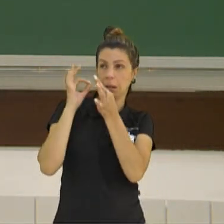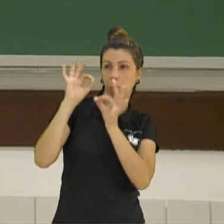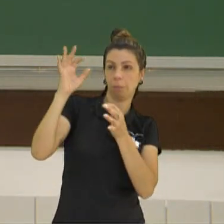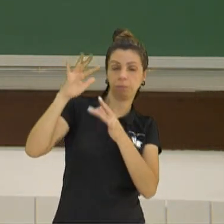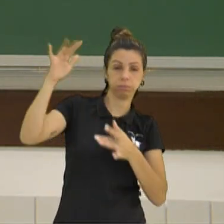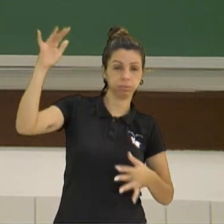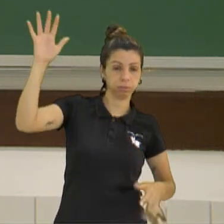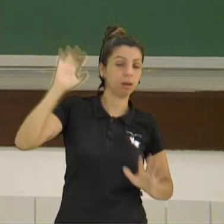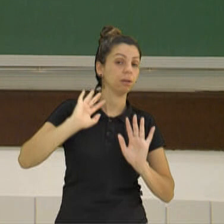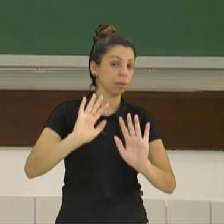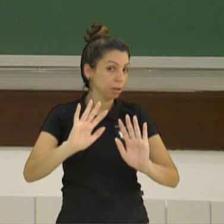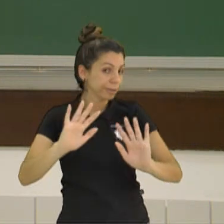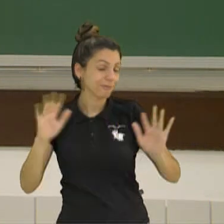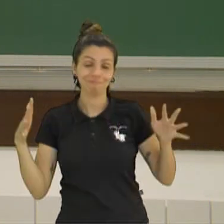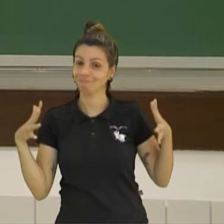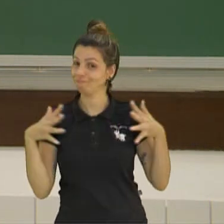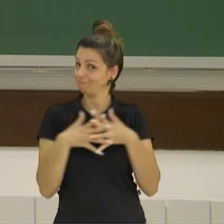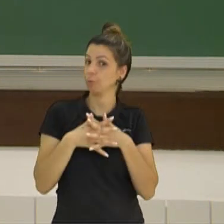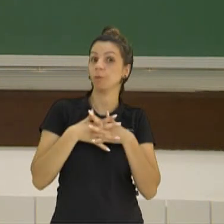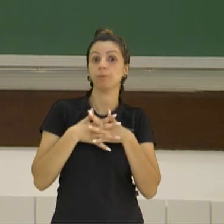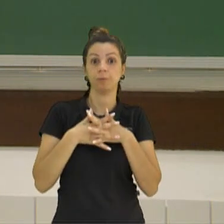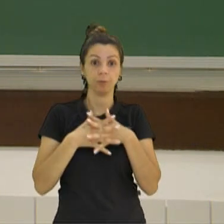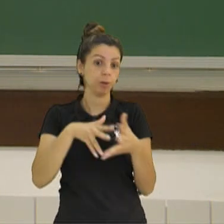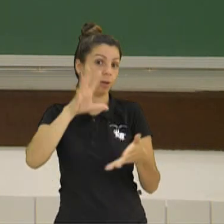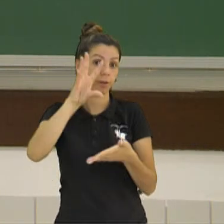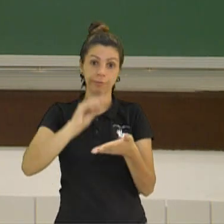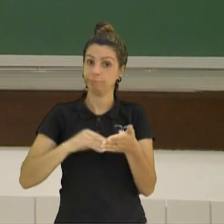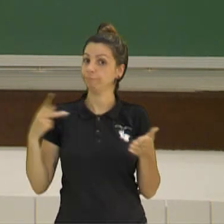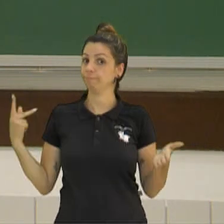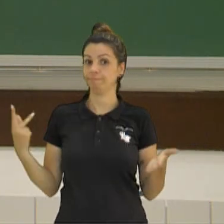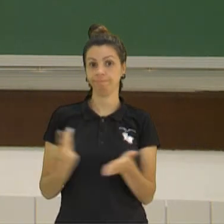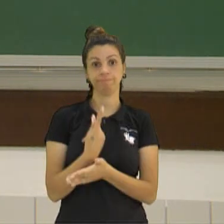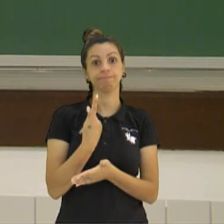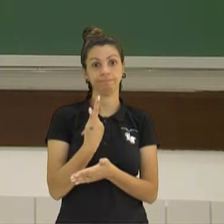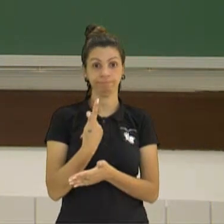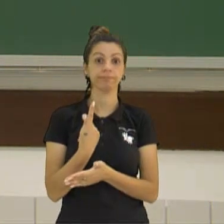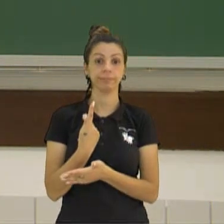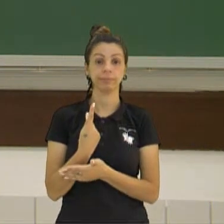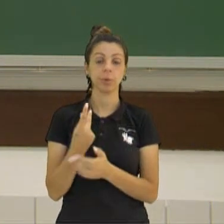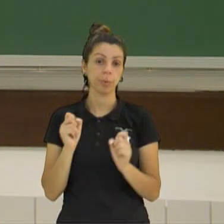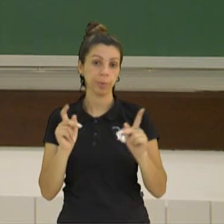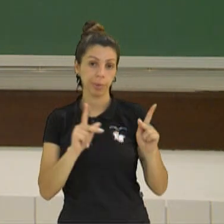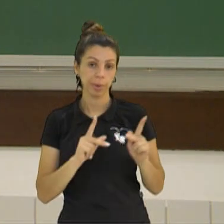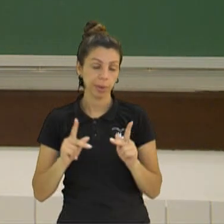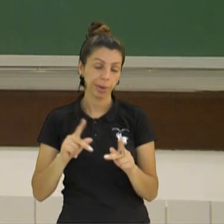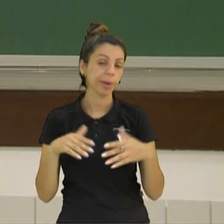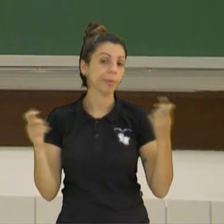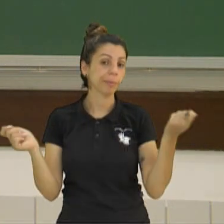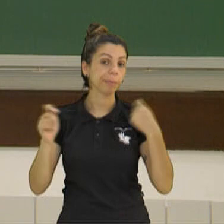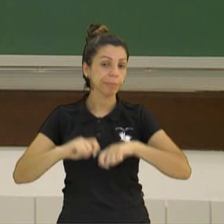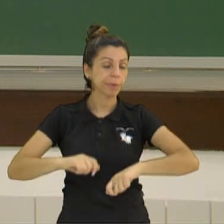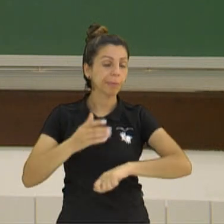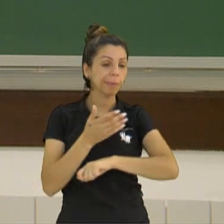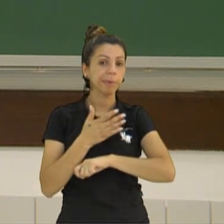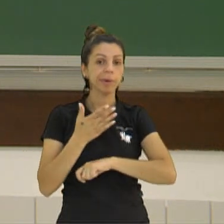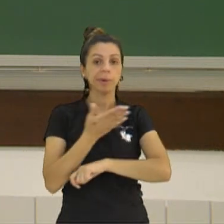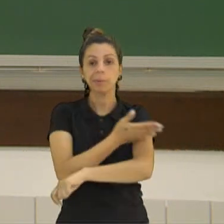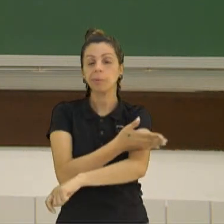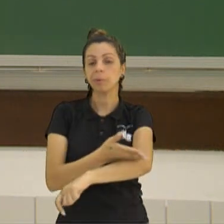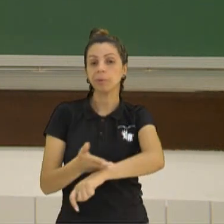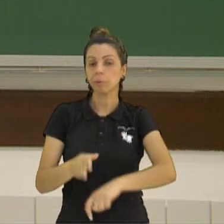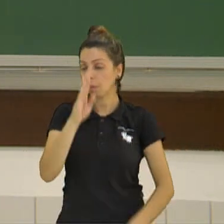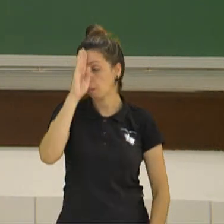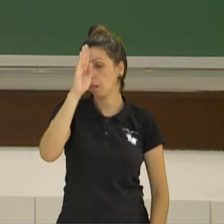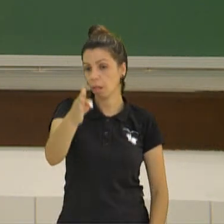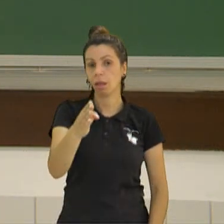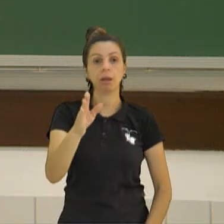maionese, você já se perde, você já anota a opção errada. Tá? E a gente tem mania de achar que tudo é diretamente